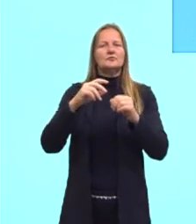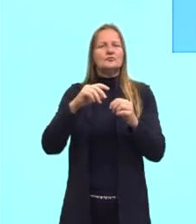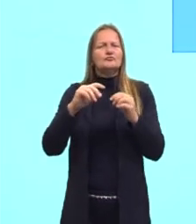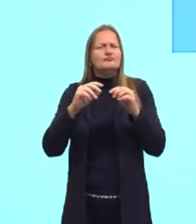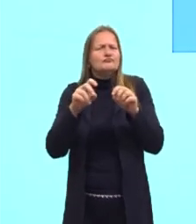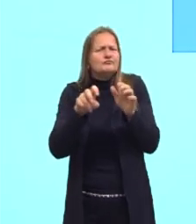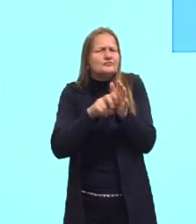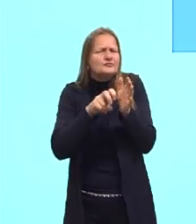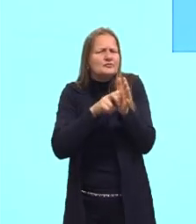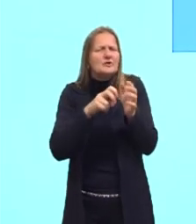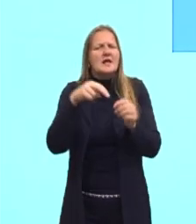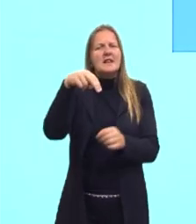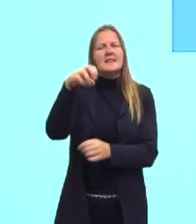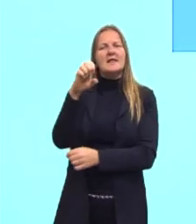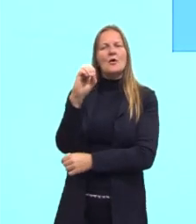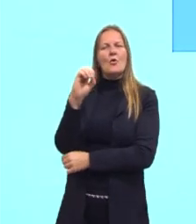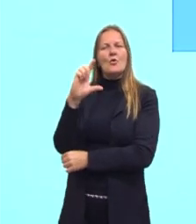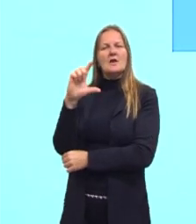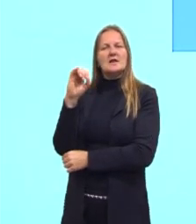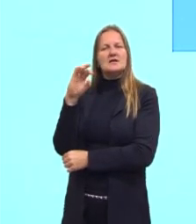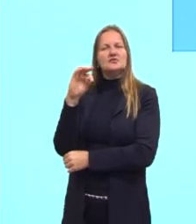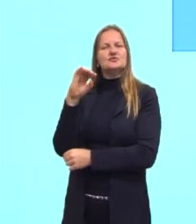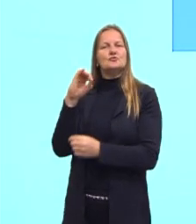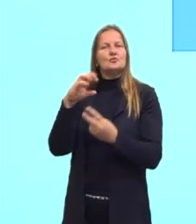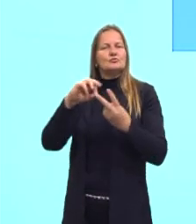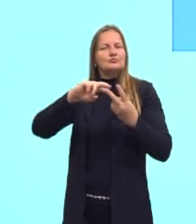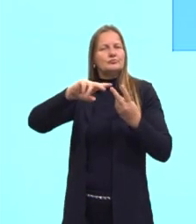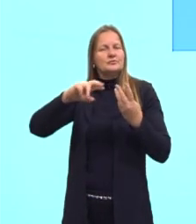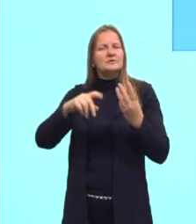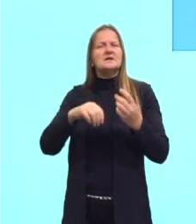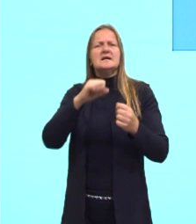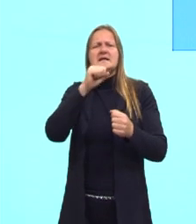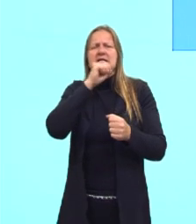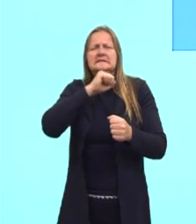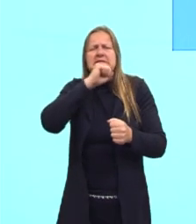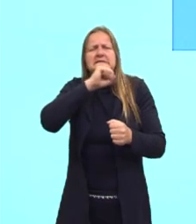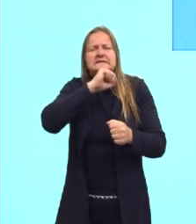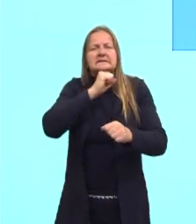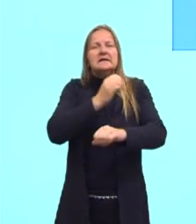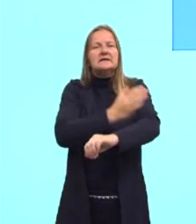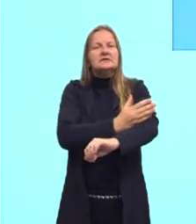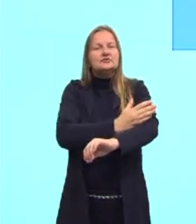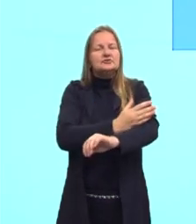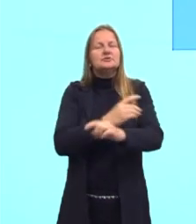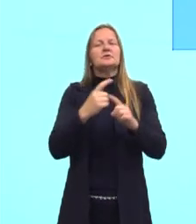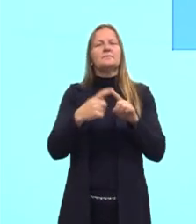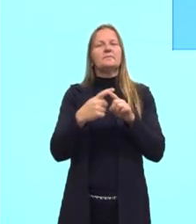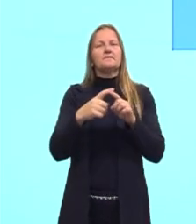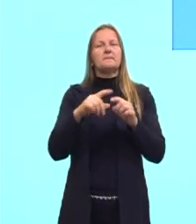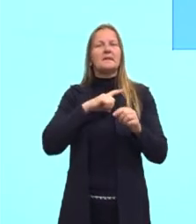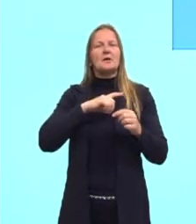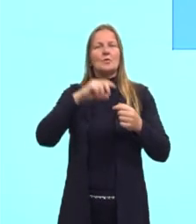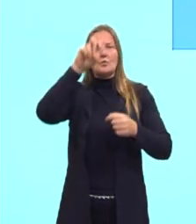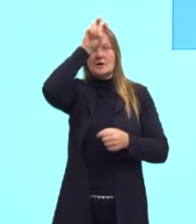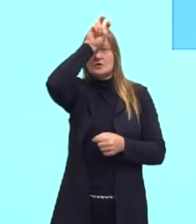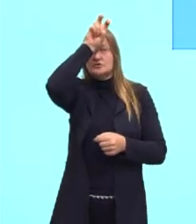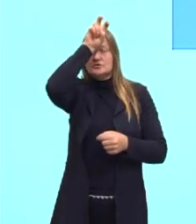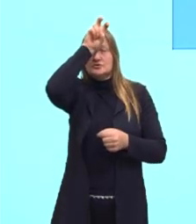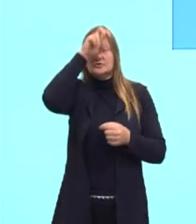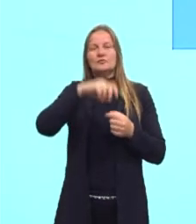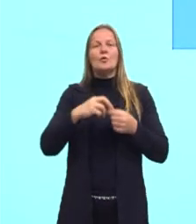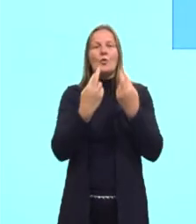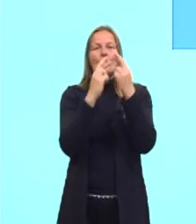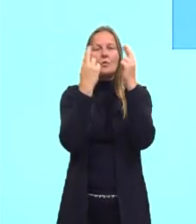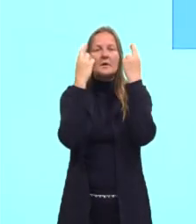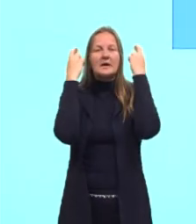paleolíticos neolíticos né temos a idade antiga então com o Regi a